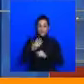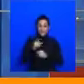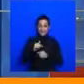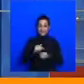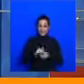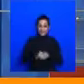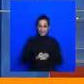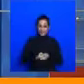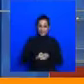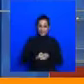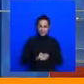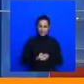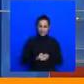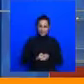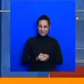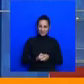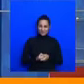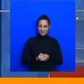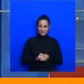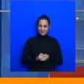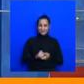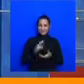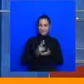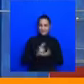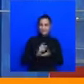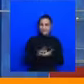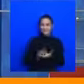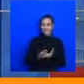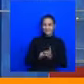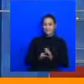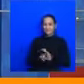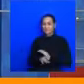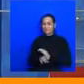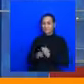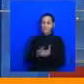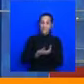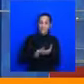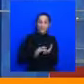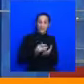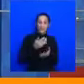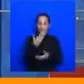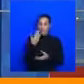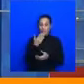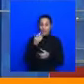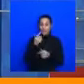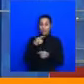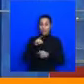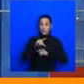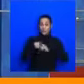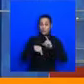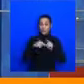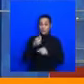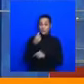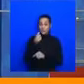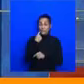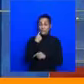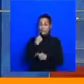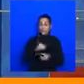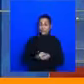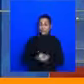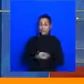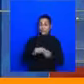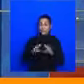número 47. Na sequência da Lotomania tem Loto Fácil, último sorteio desta